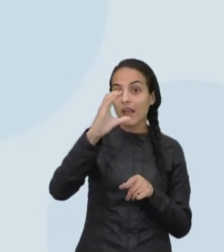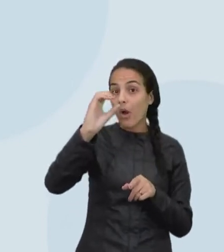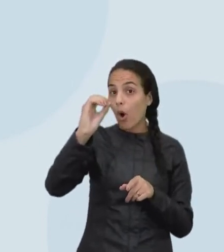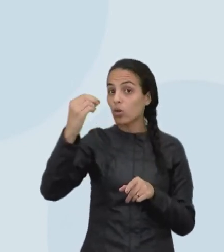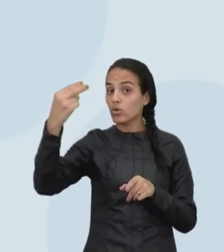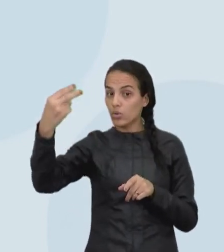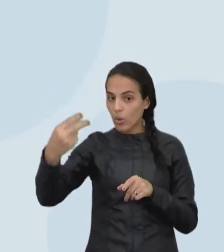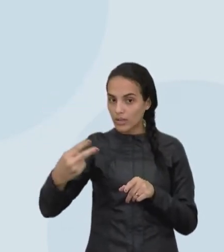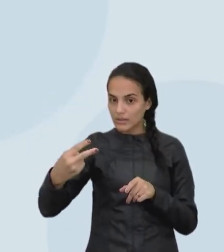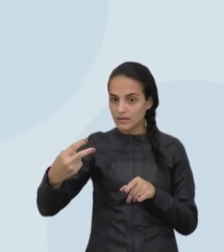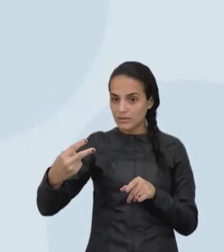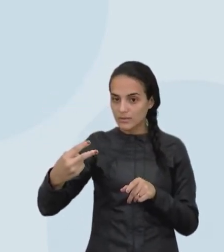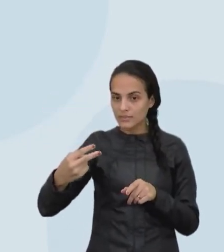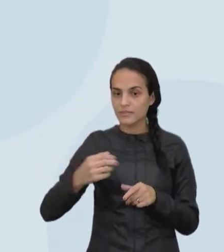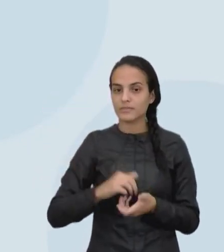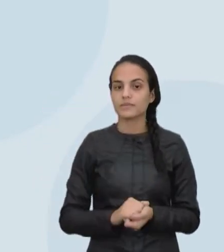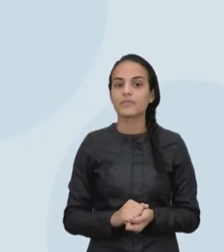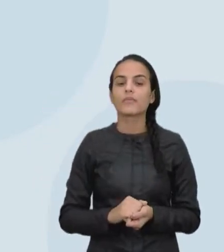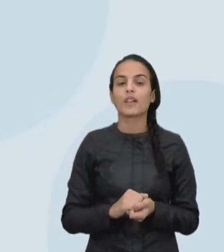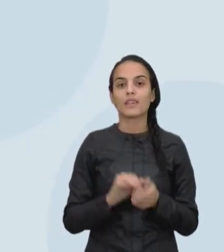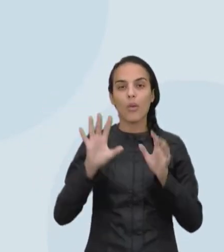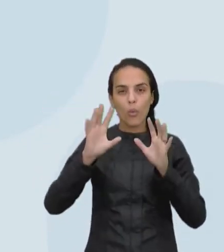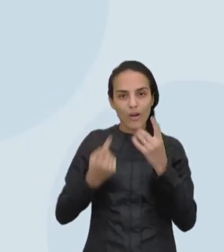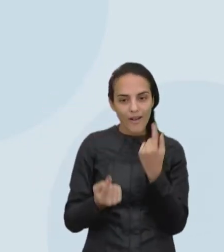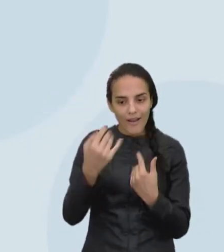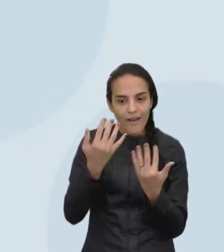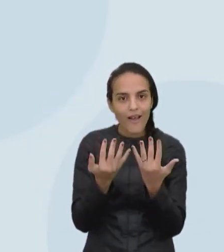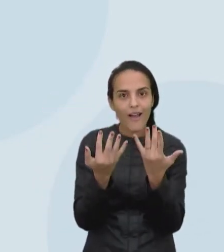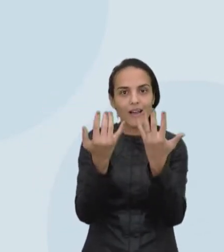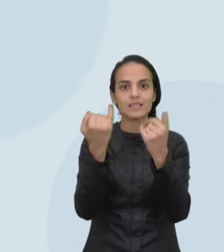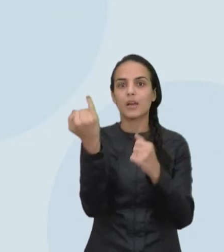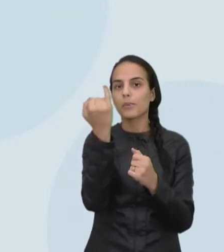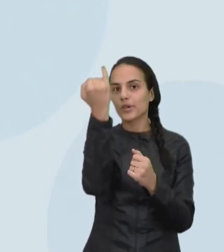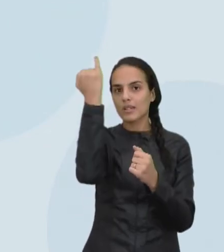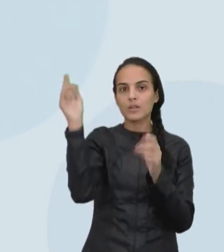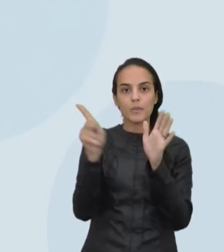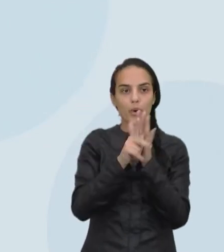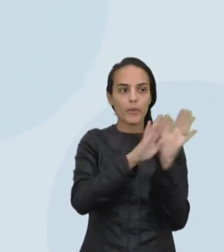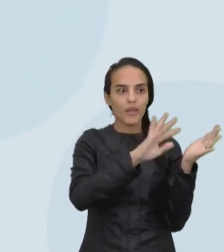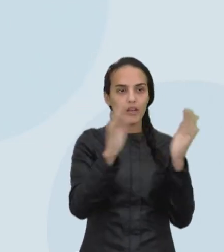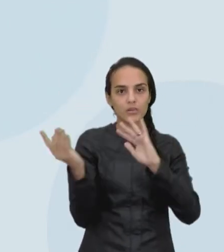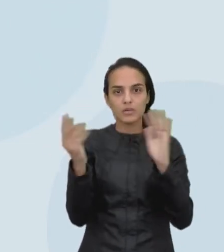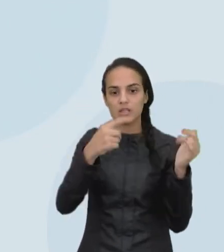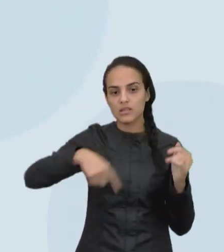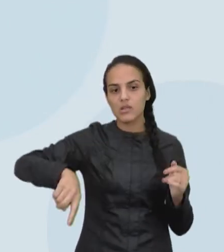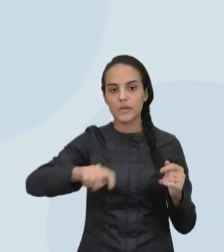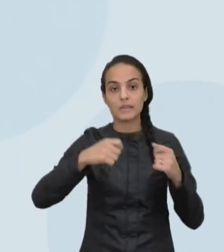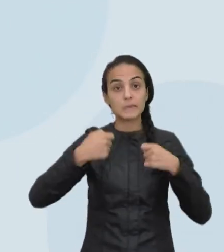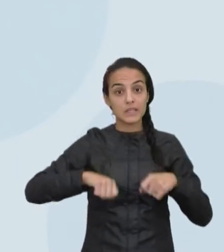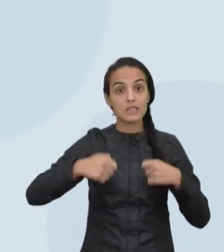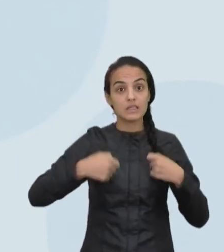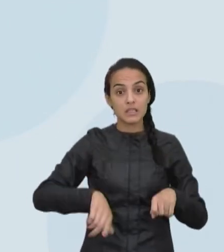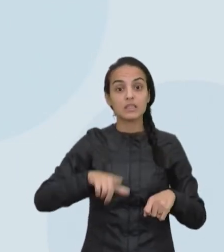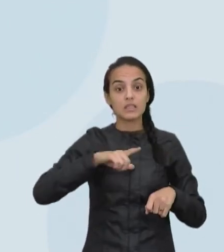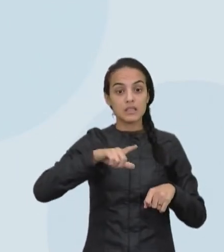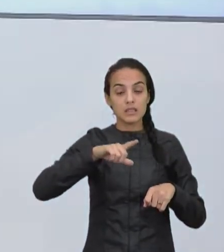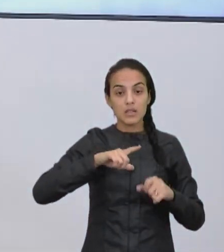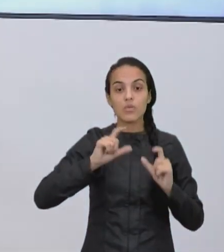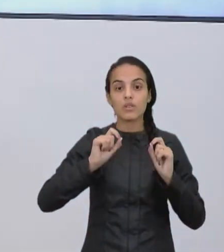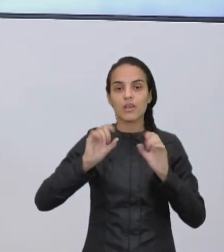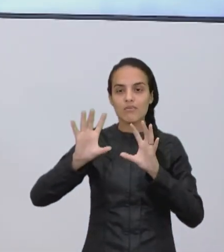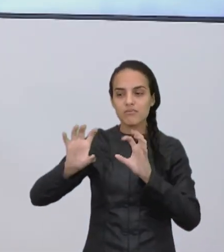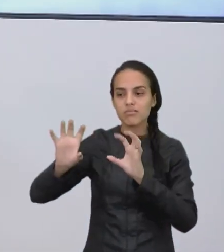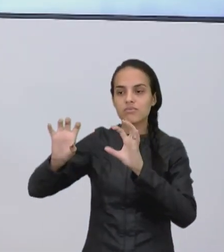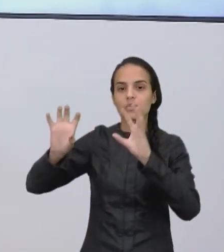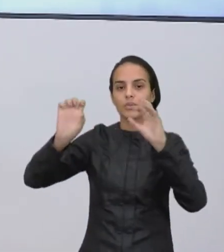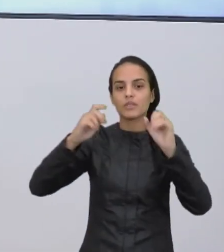o gás que ele é importante para a natureza. Veja que aqui a gente precisa ter efeito estufa, porque para